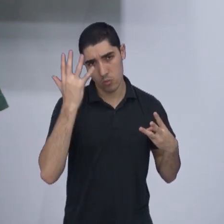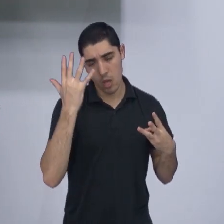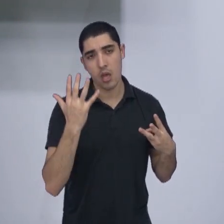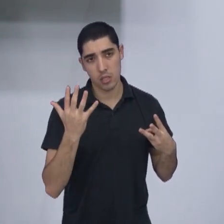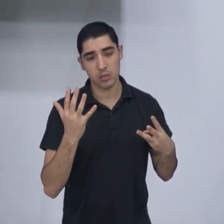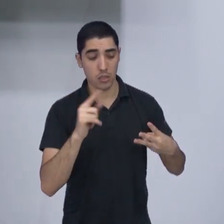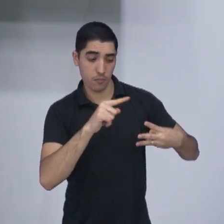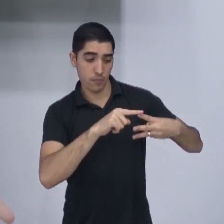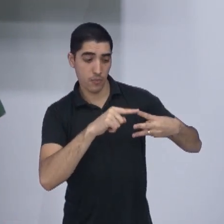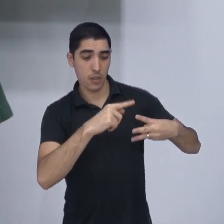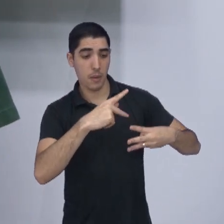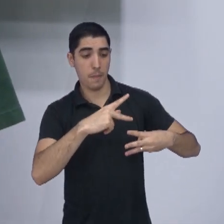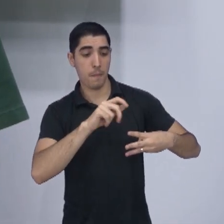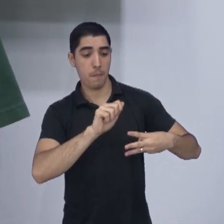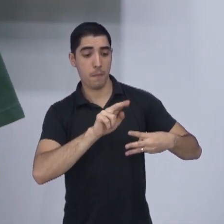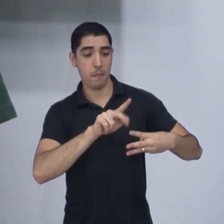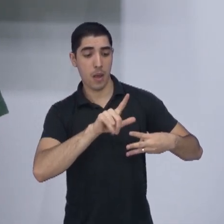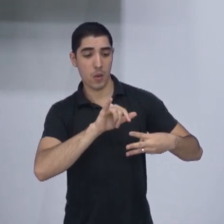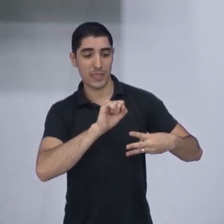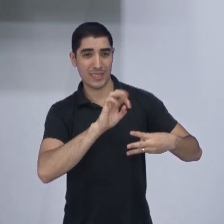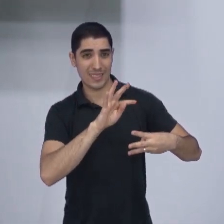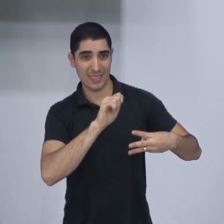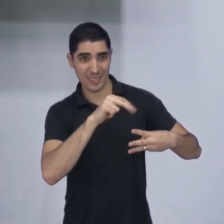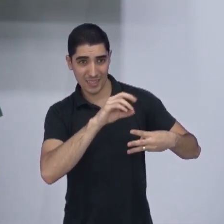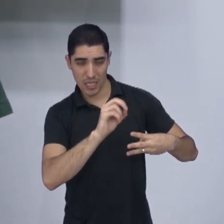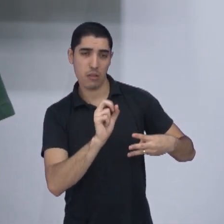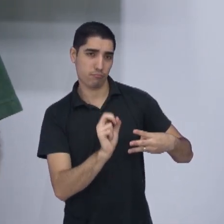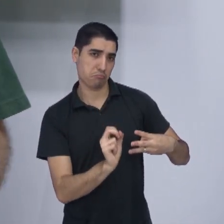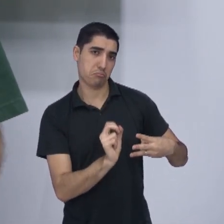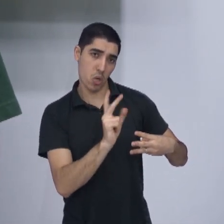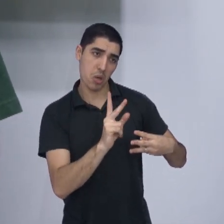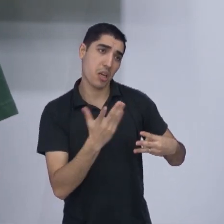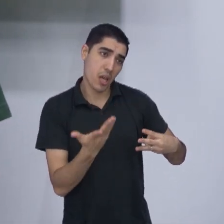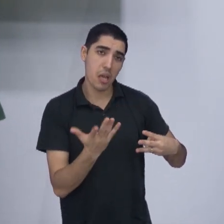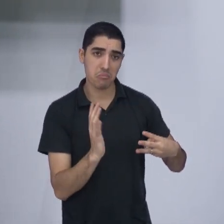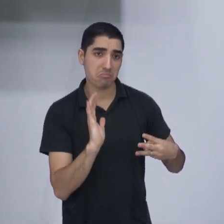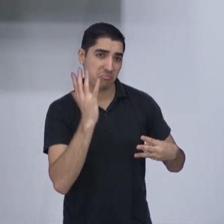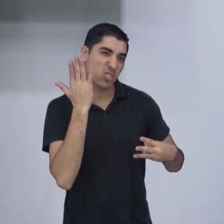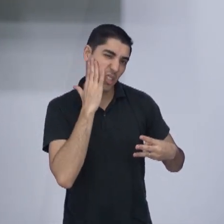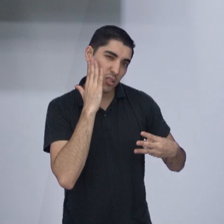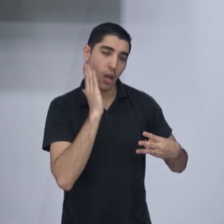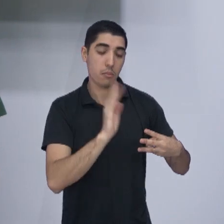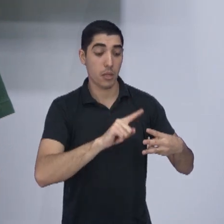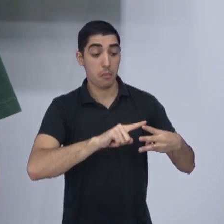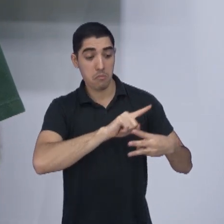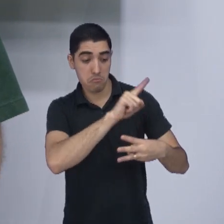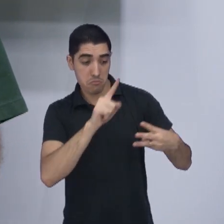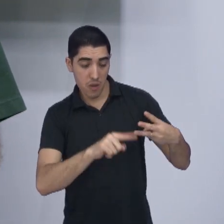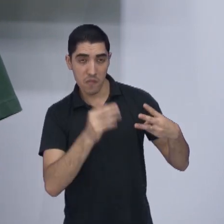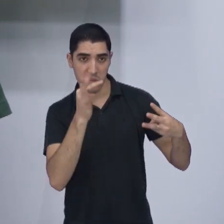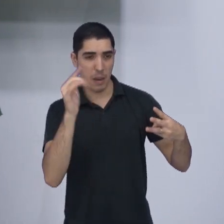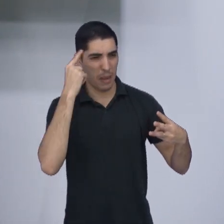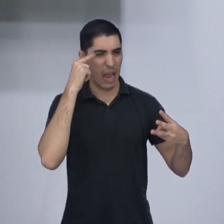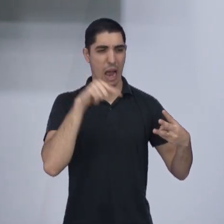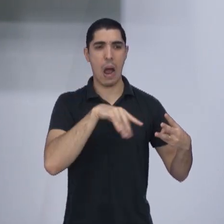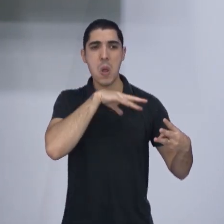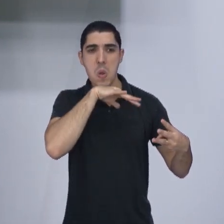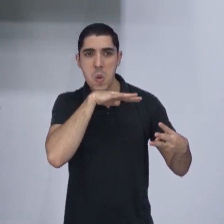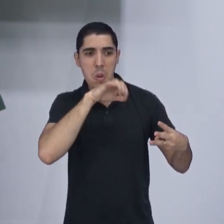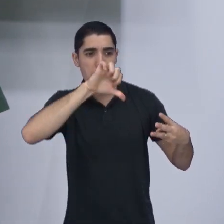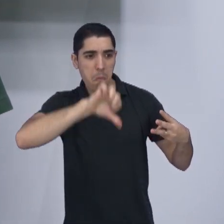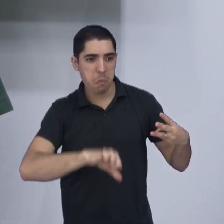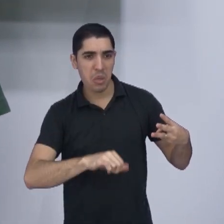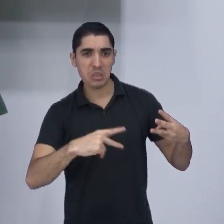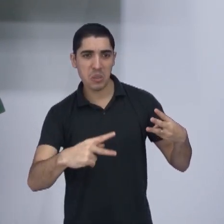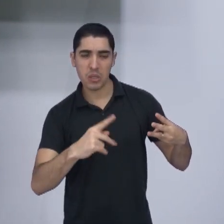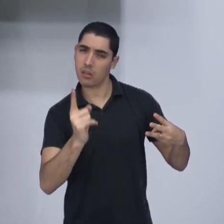talvez contra o Paulistano na estreia, talvez previsível, mas essa contra a Franca também nada tão anormal que possa atrapalhar os planos